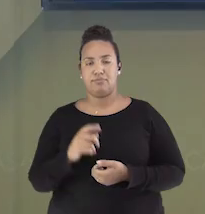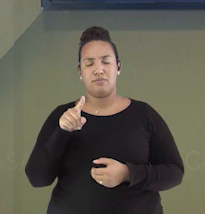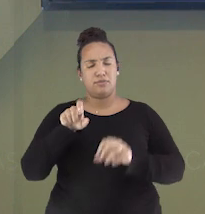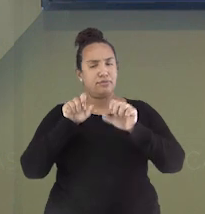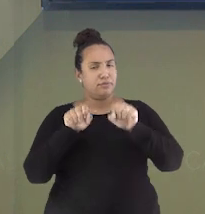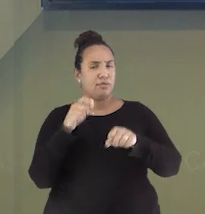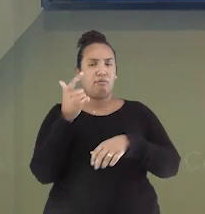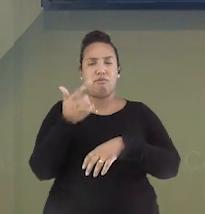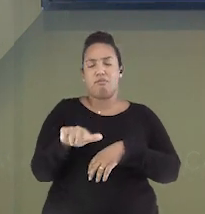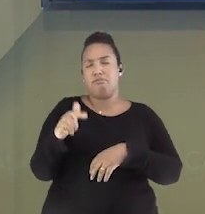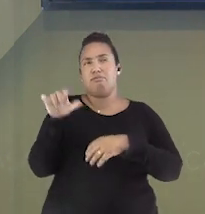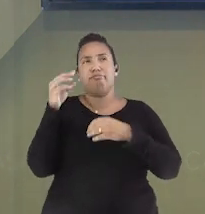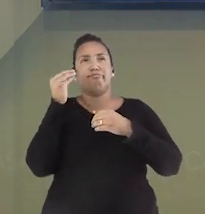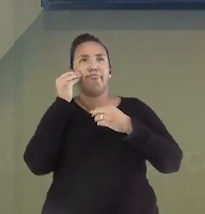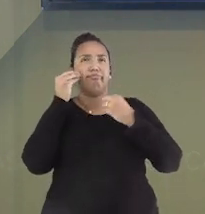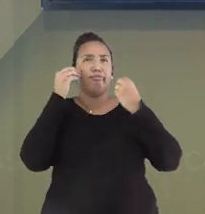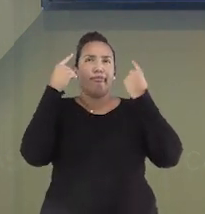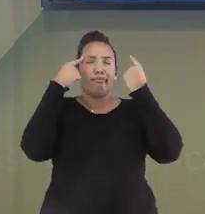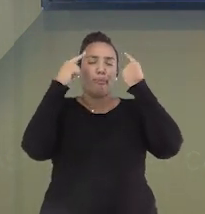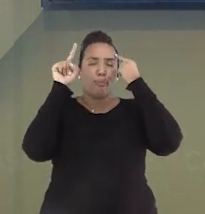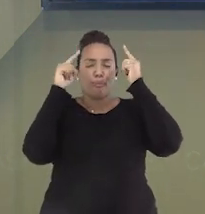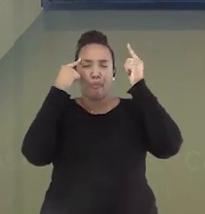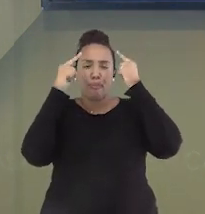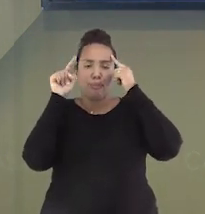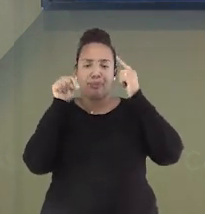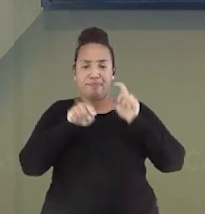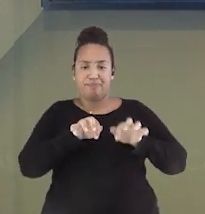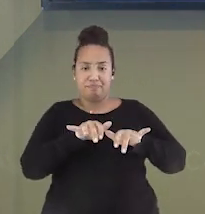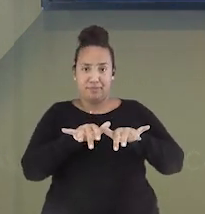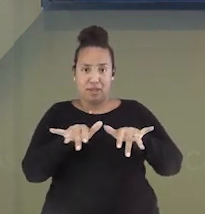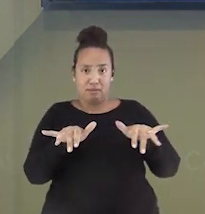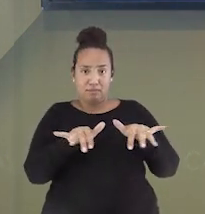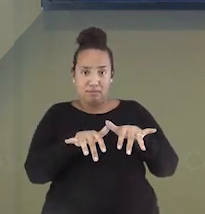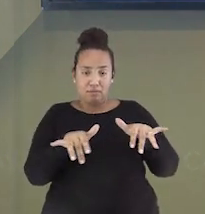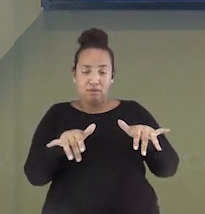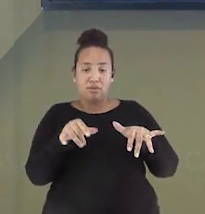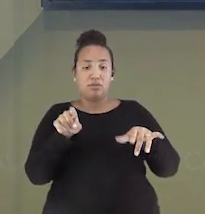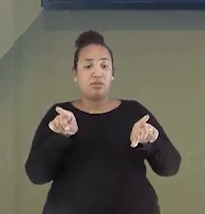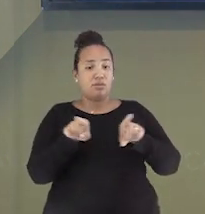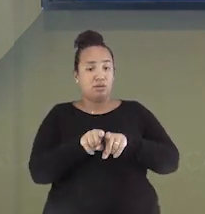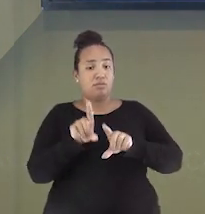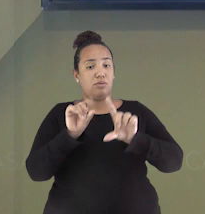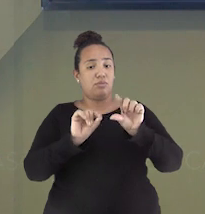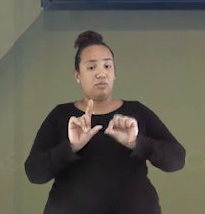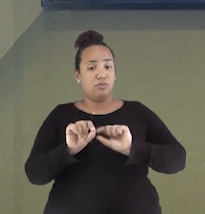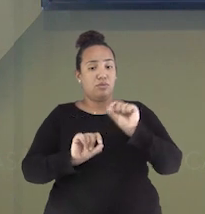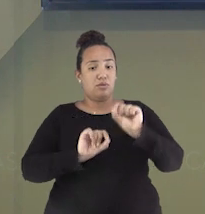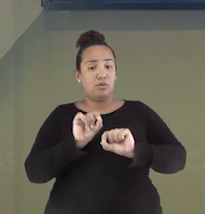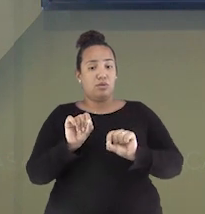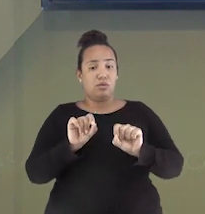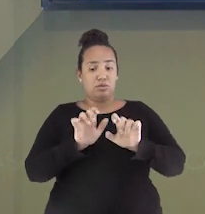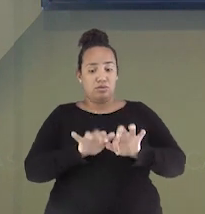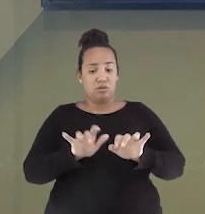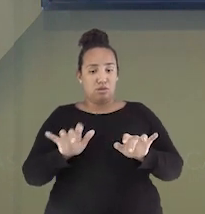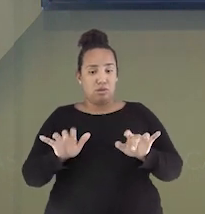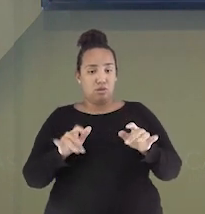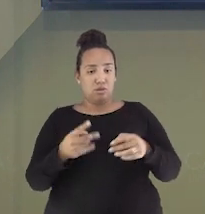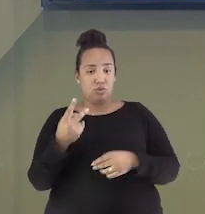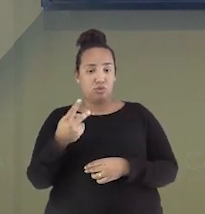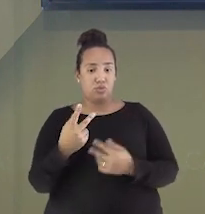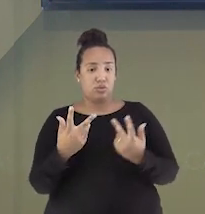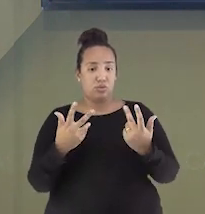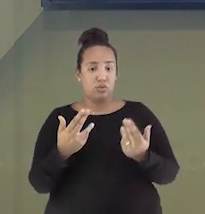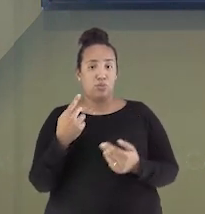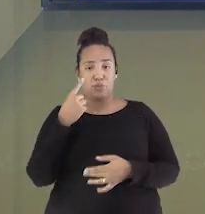aí depois você repete tenta criar esse piano tem uma opção interessante também que permite tocar mais de uma nota ao mesmo tempo